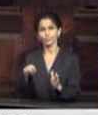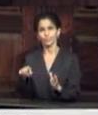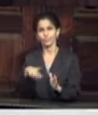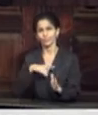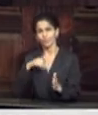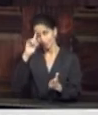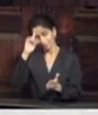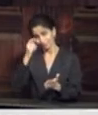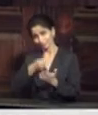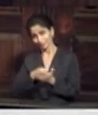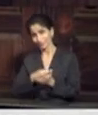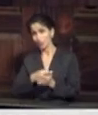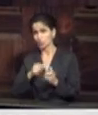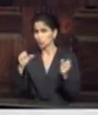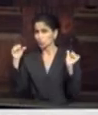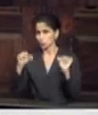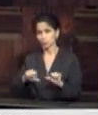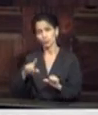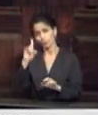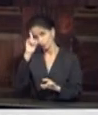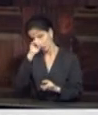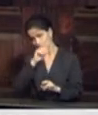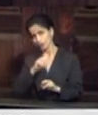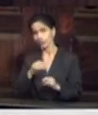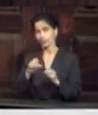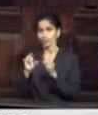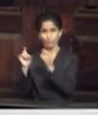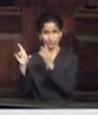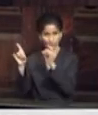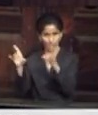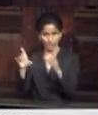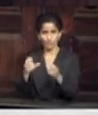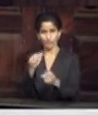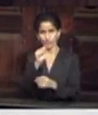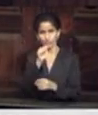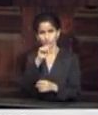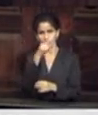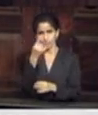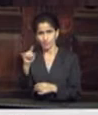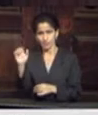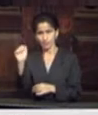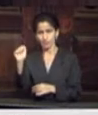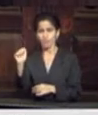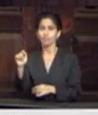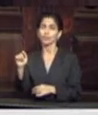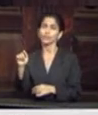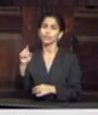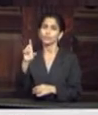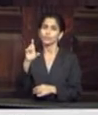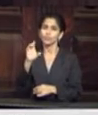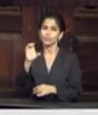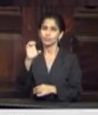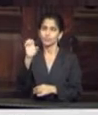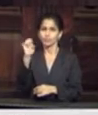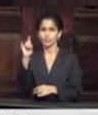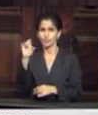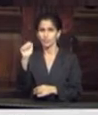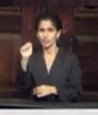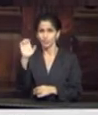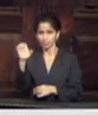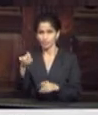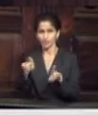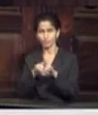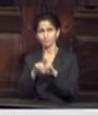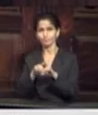malfadada decisão de aprovar a alienação das ações da SEDAI, mas se colocam para nós alguns desafios